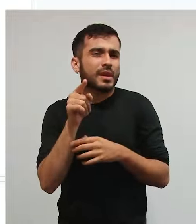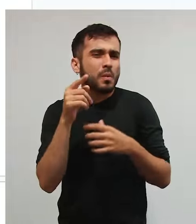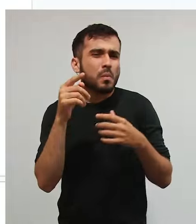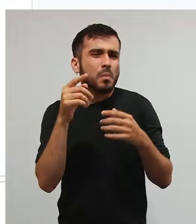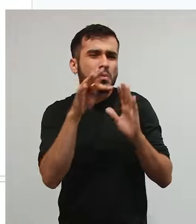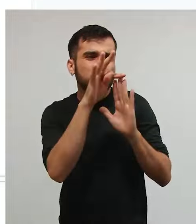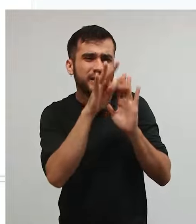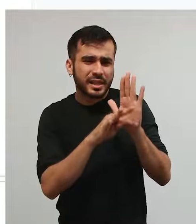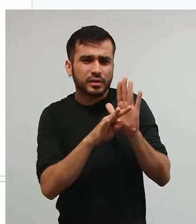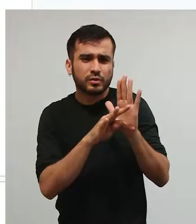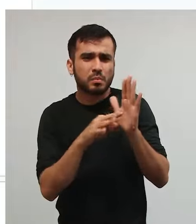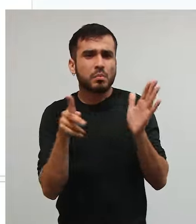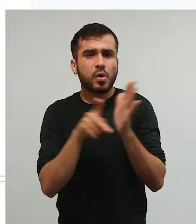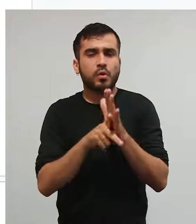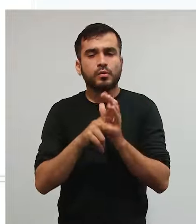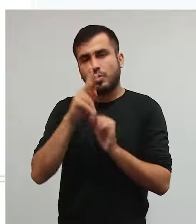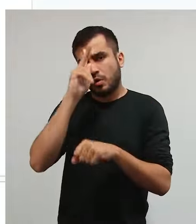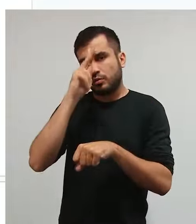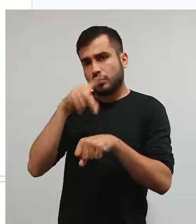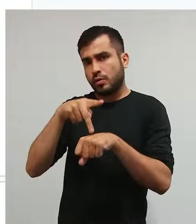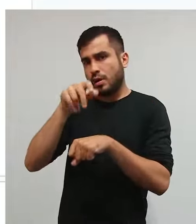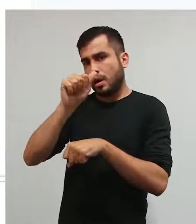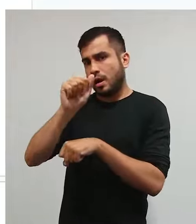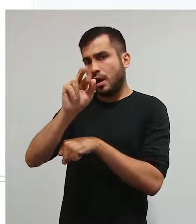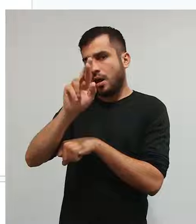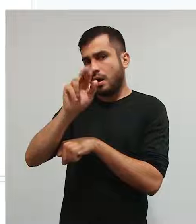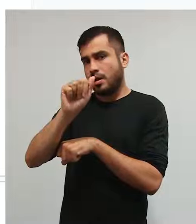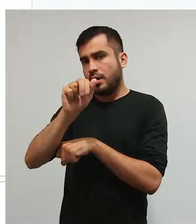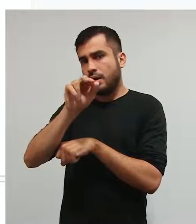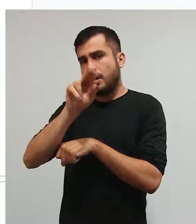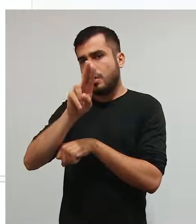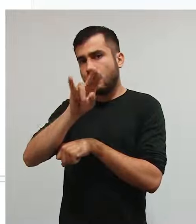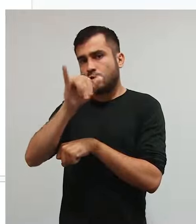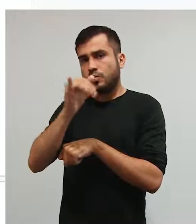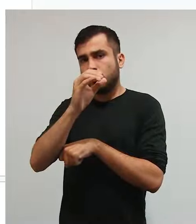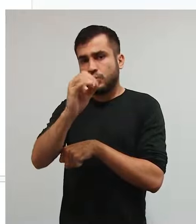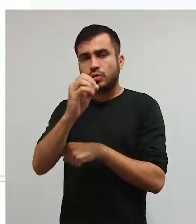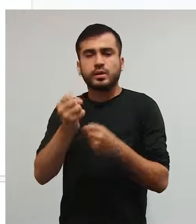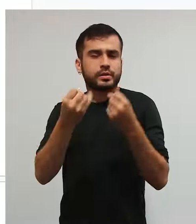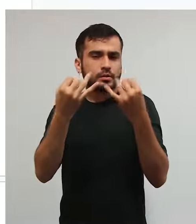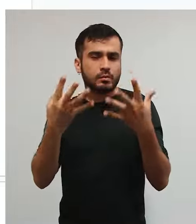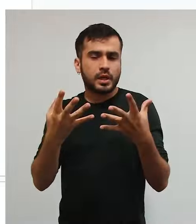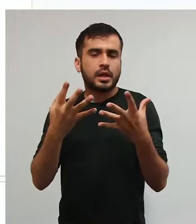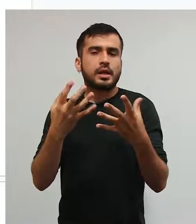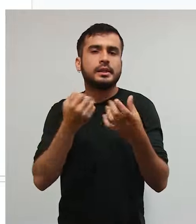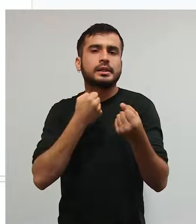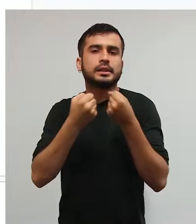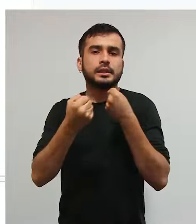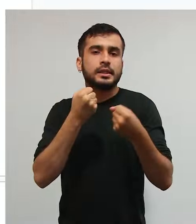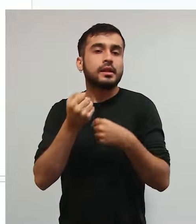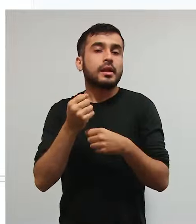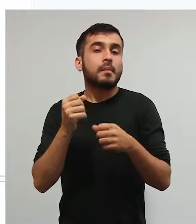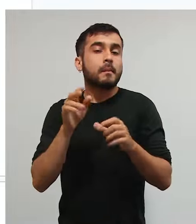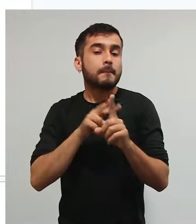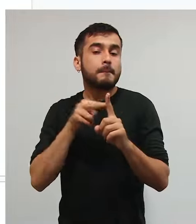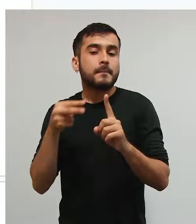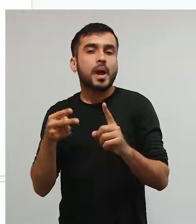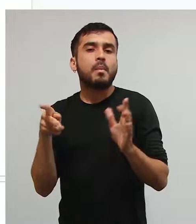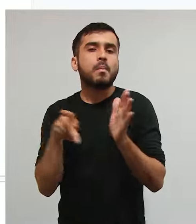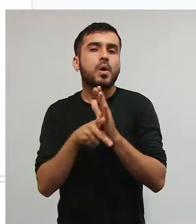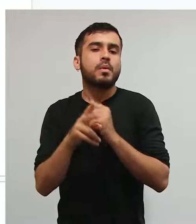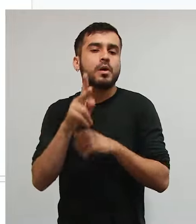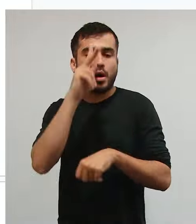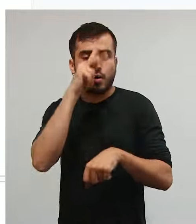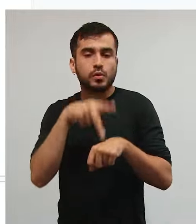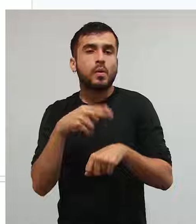assim, isso aqui é uma citação que vocês vão ver lá em metodologia. Então, aqui é um trecho do Araújo,